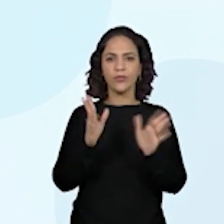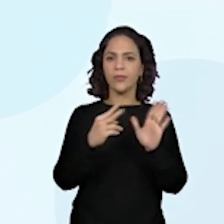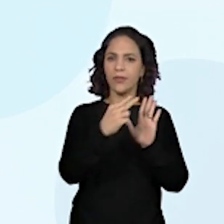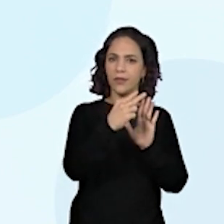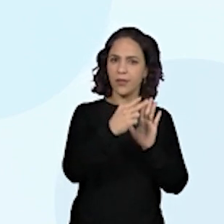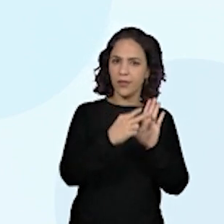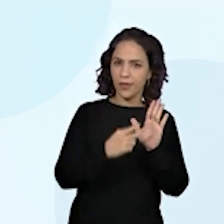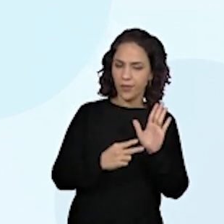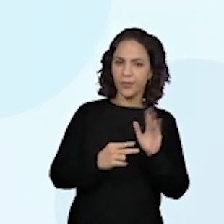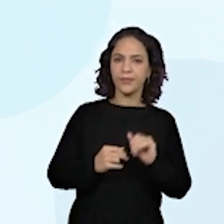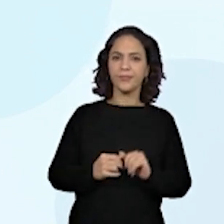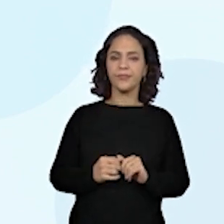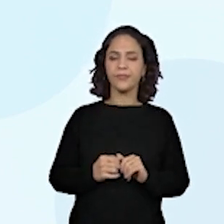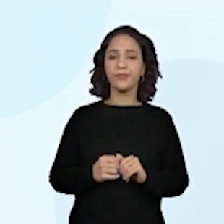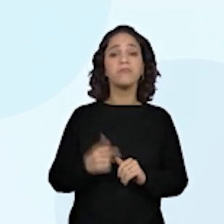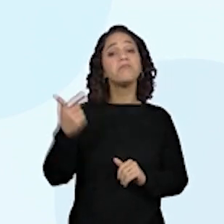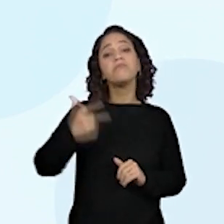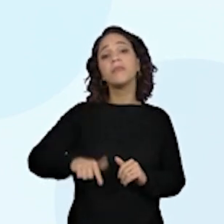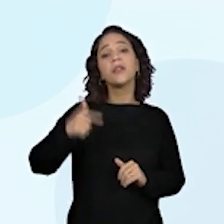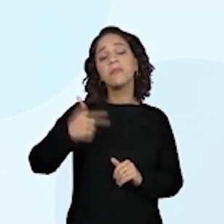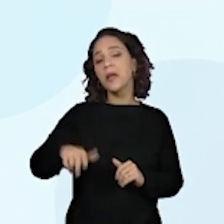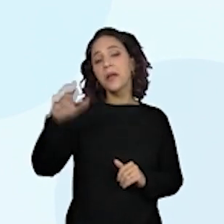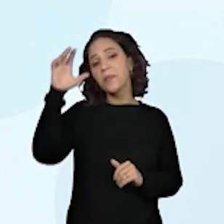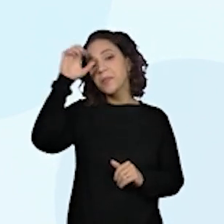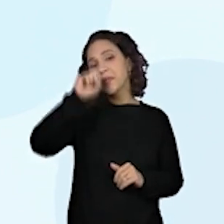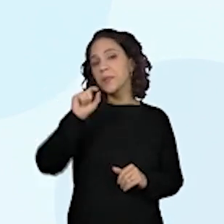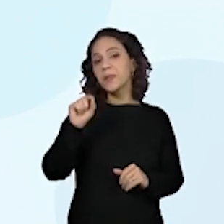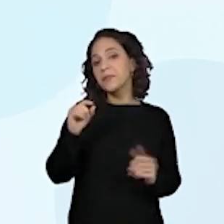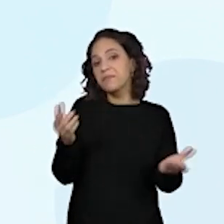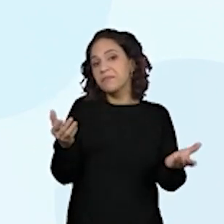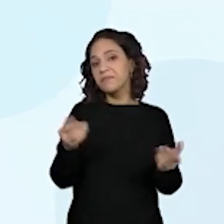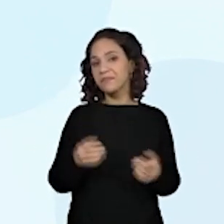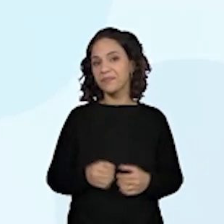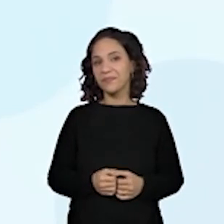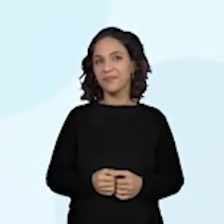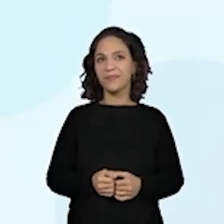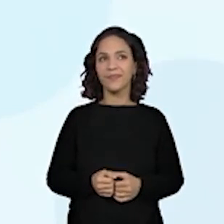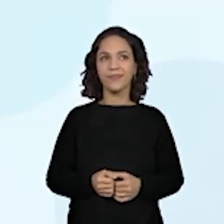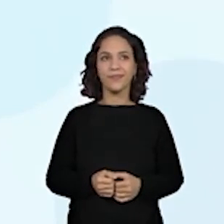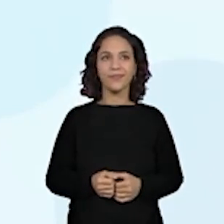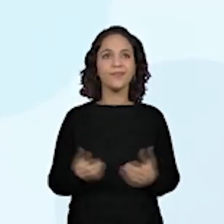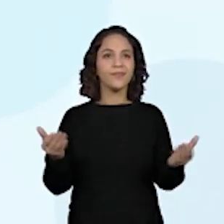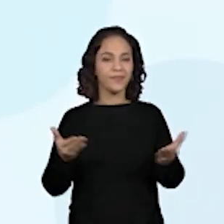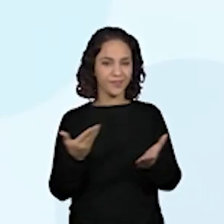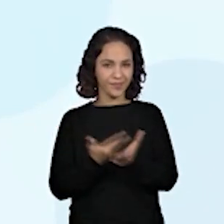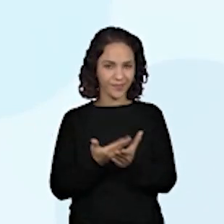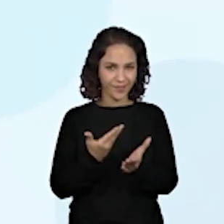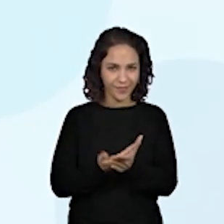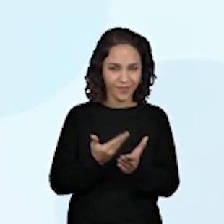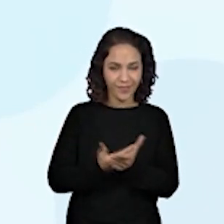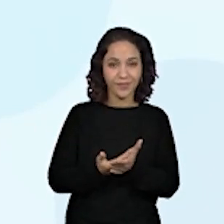da apresentação e o que mais vamos aprender? Nesta aula vamos